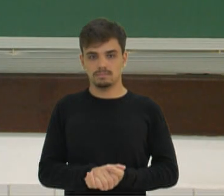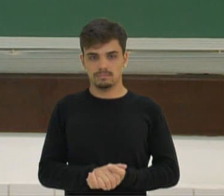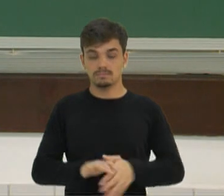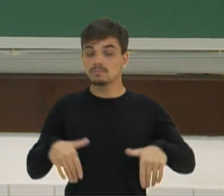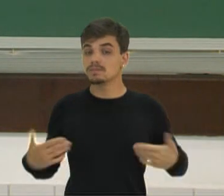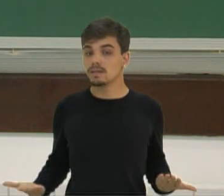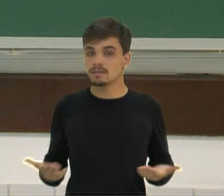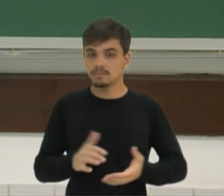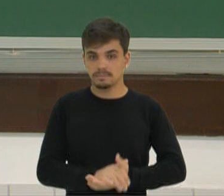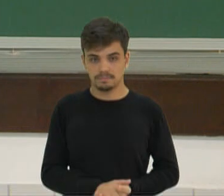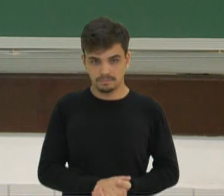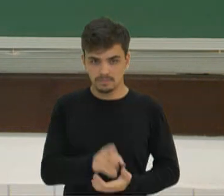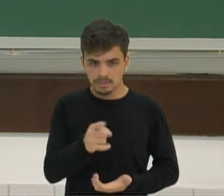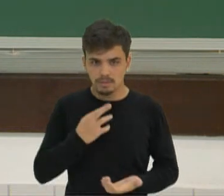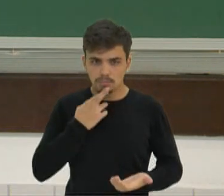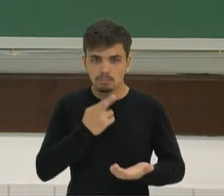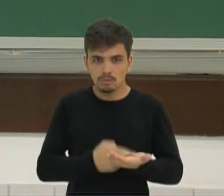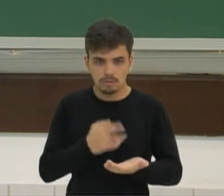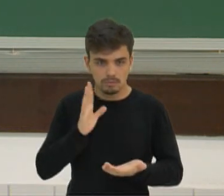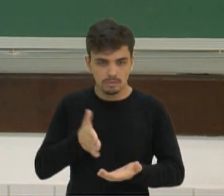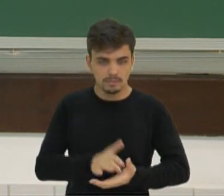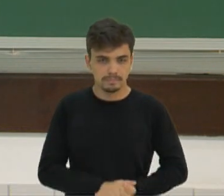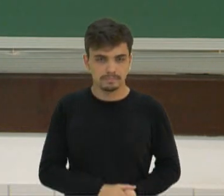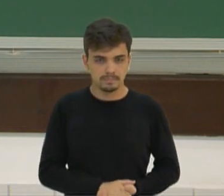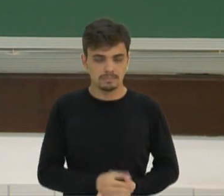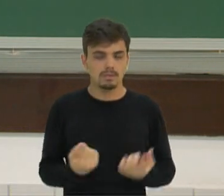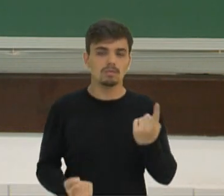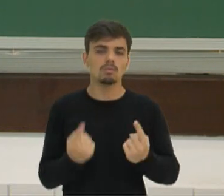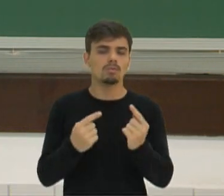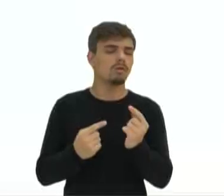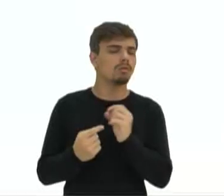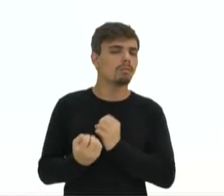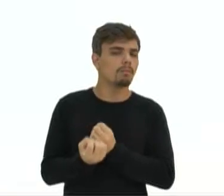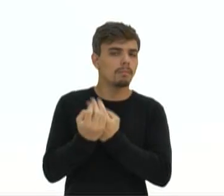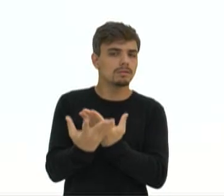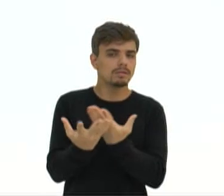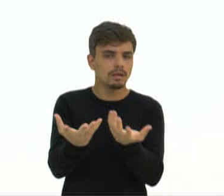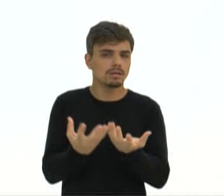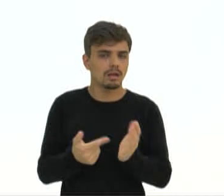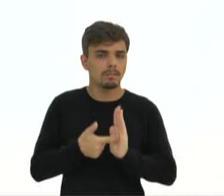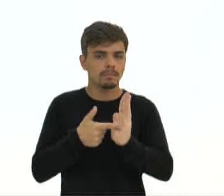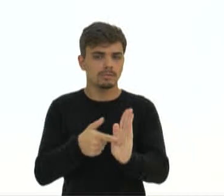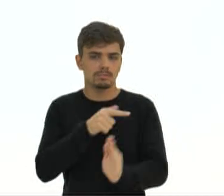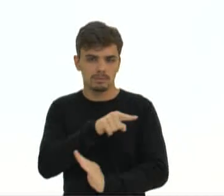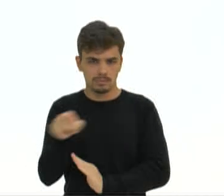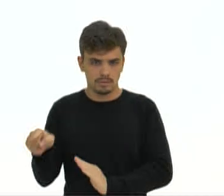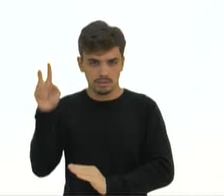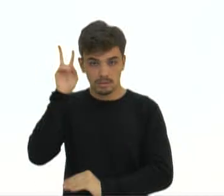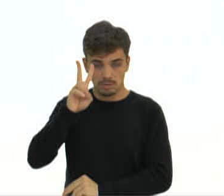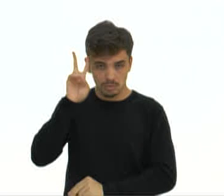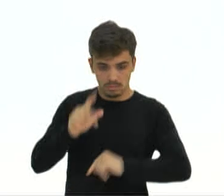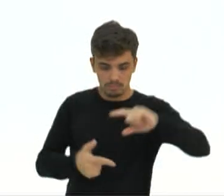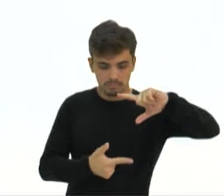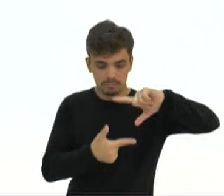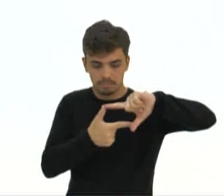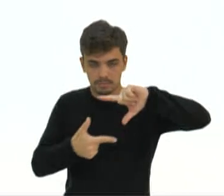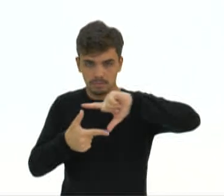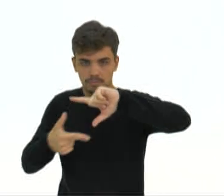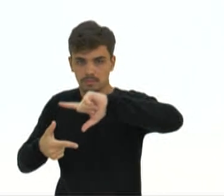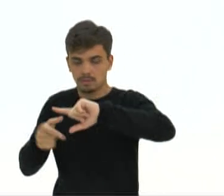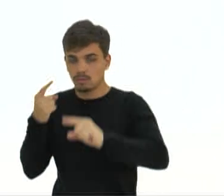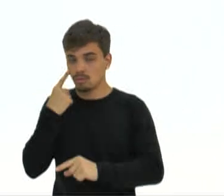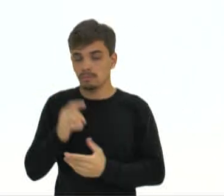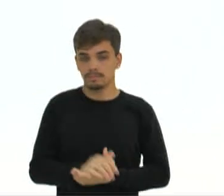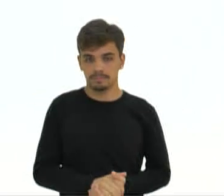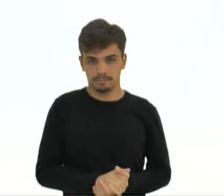E aí, pessoal, responderam já? Então, qual é a mensagem que a Mafalda quer transmitir na história lida? El mensaje